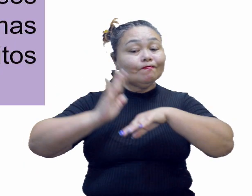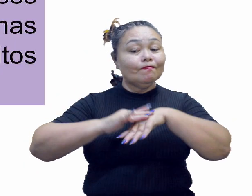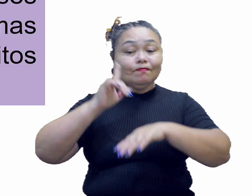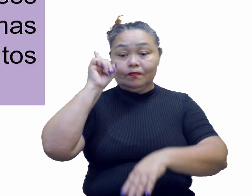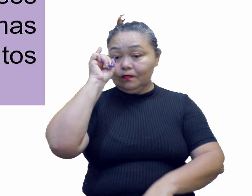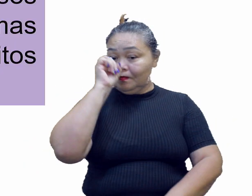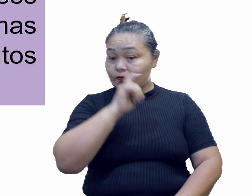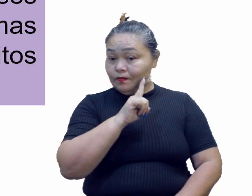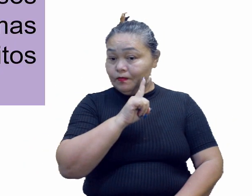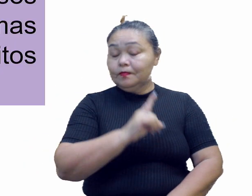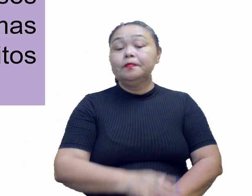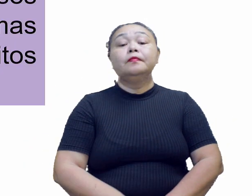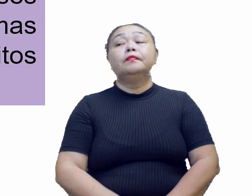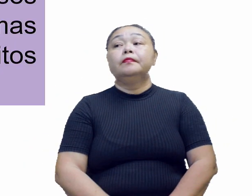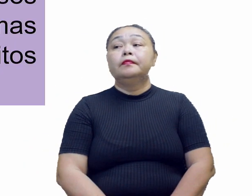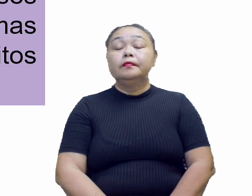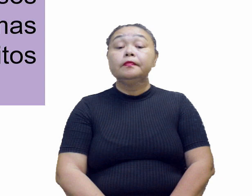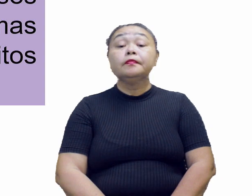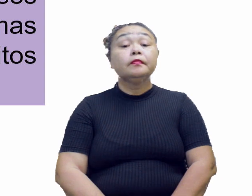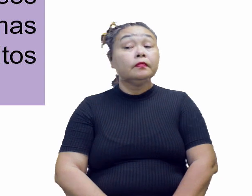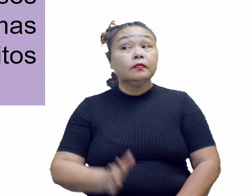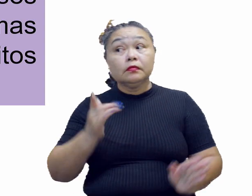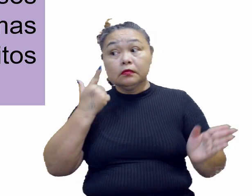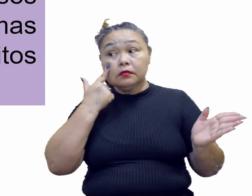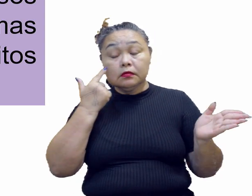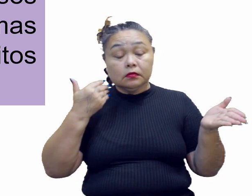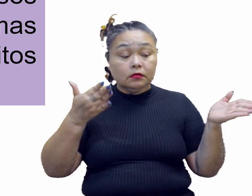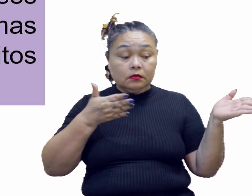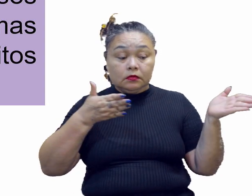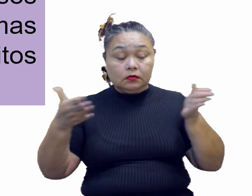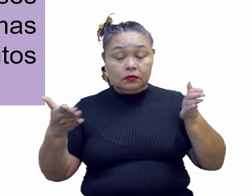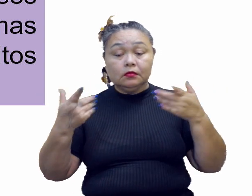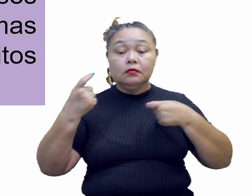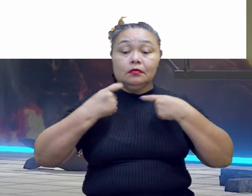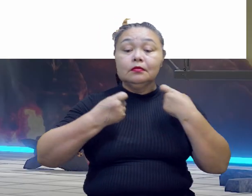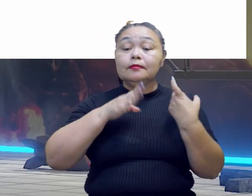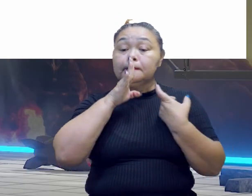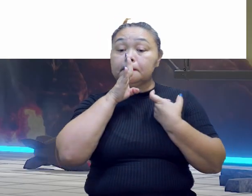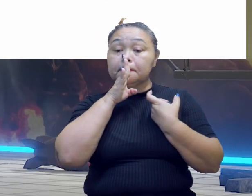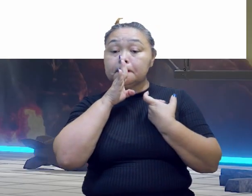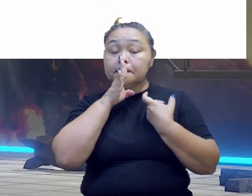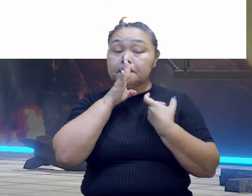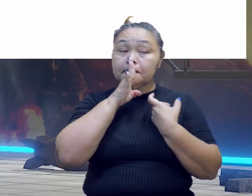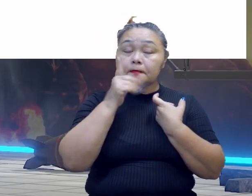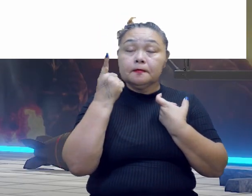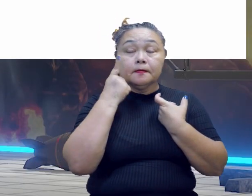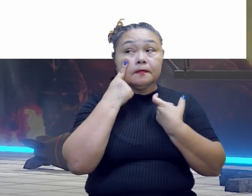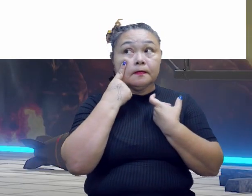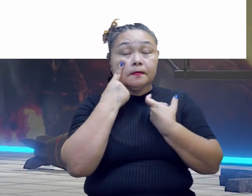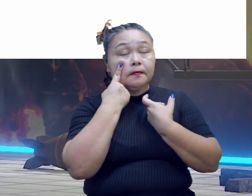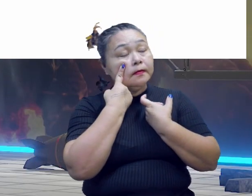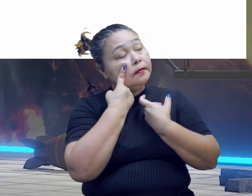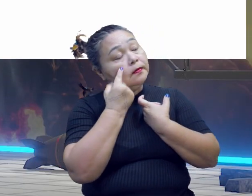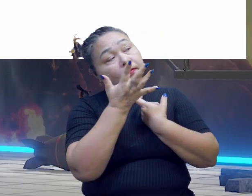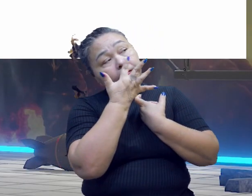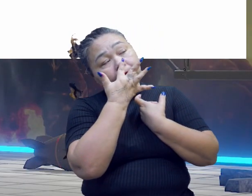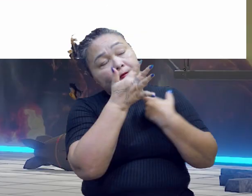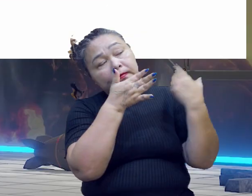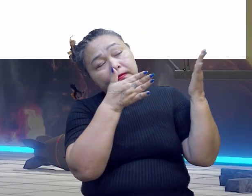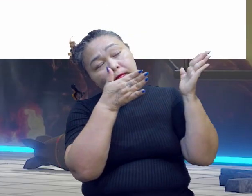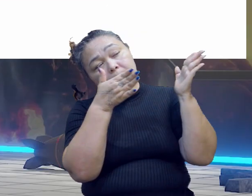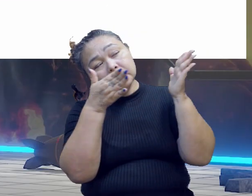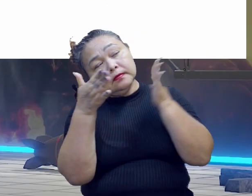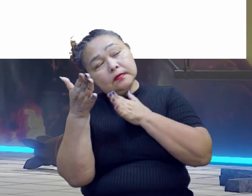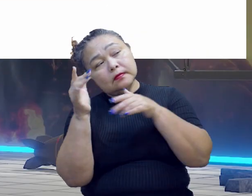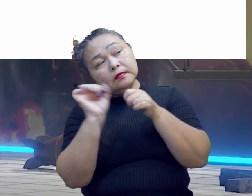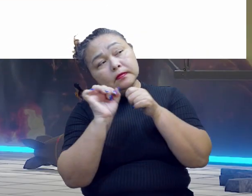complexos. Se nós olharmos no período da Guerra Fria, se nós formos observar a Guerra